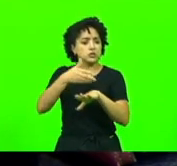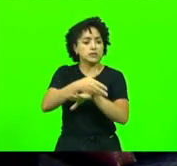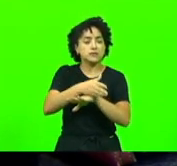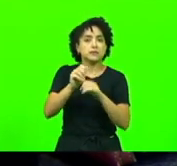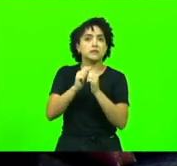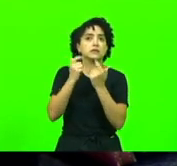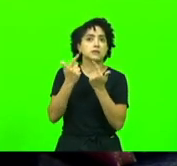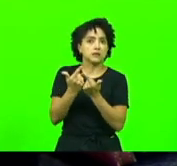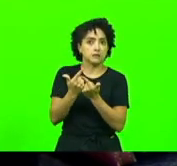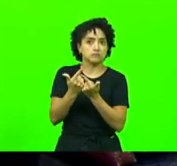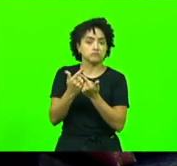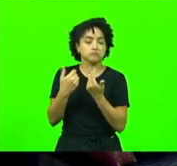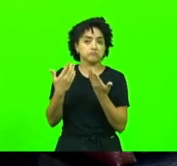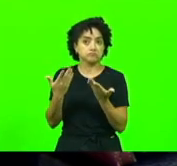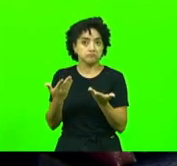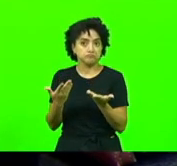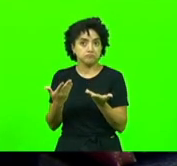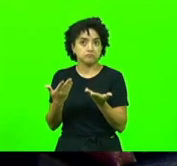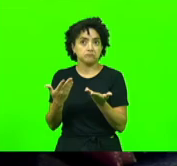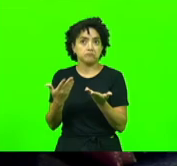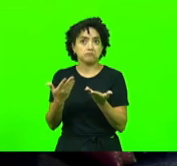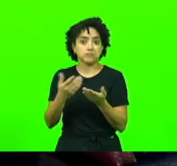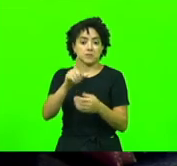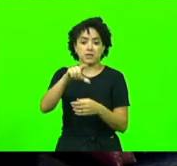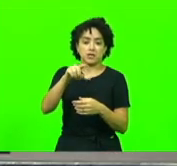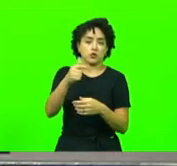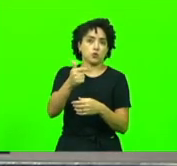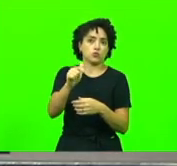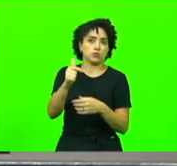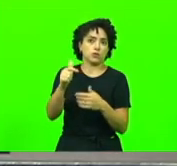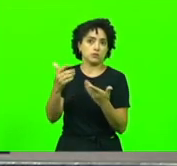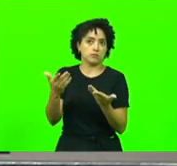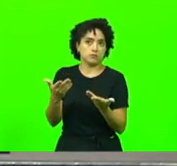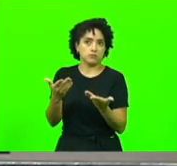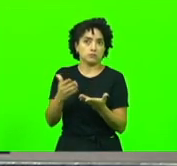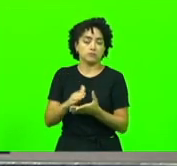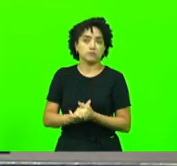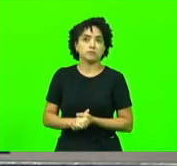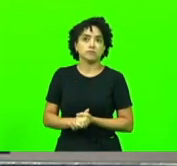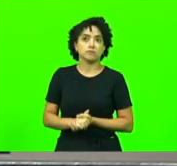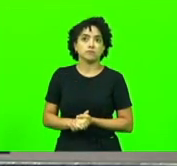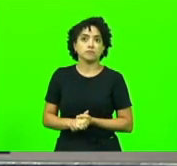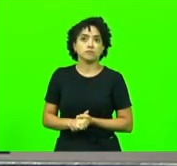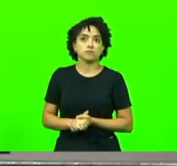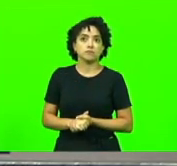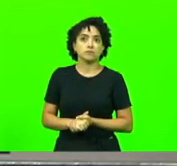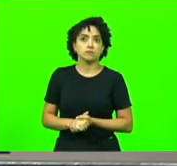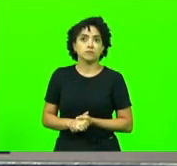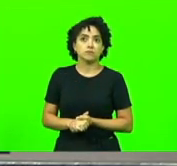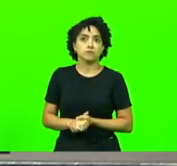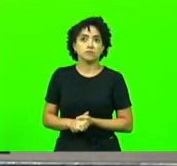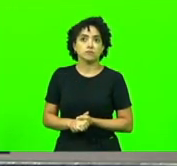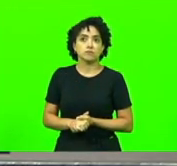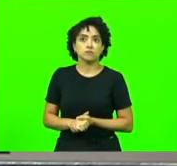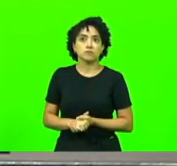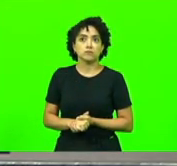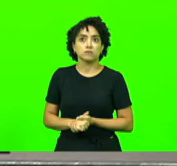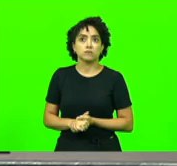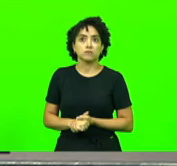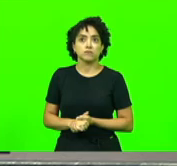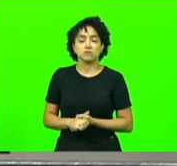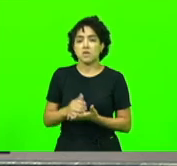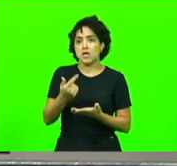sem passaporte. Não. Deputada, uma informação verbal sua, também respondo verbalmente, não